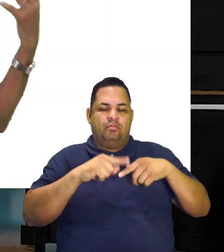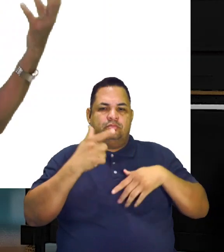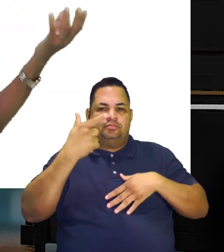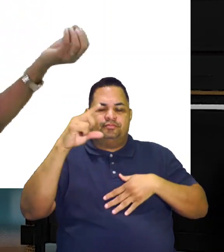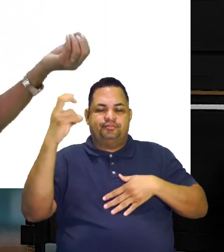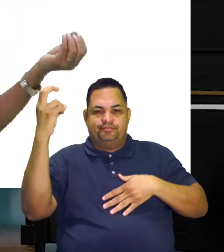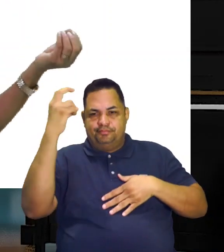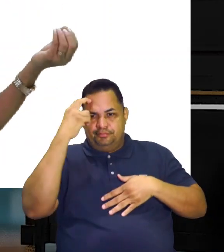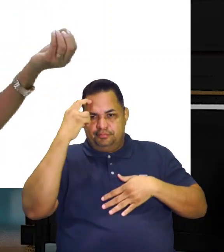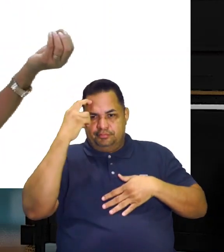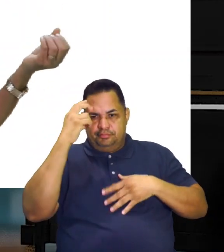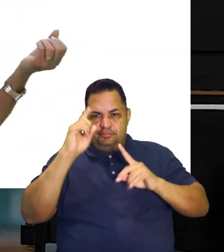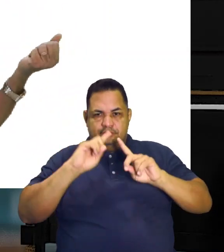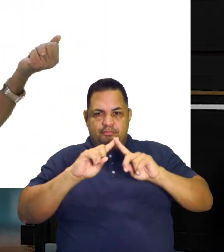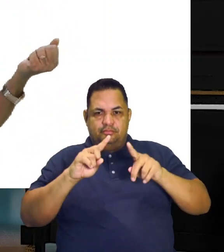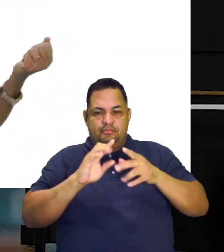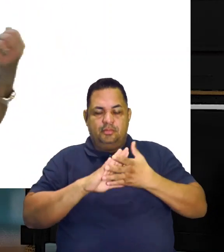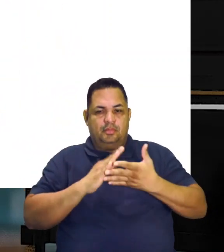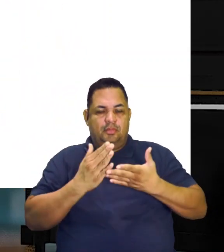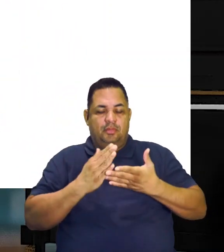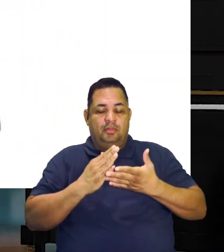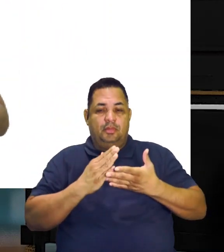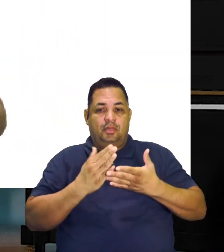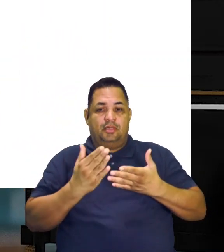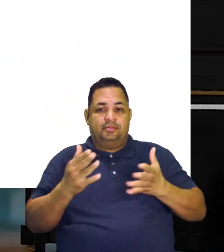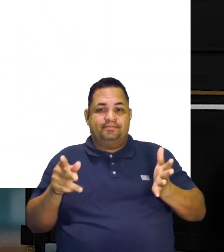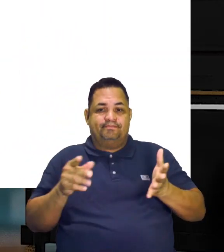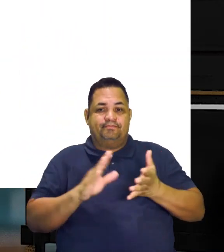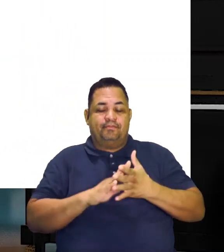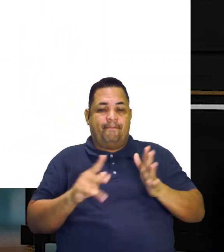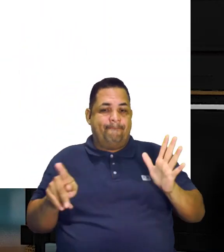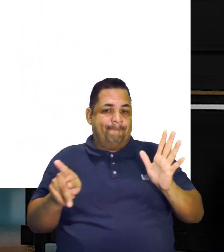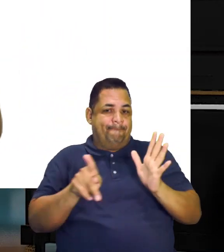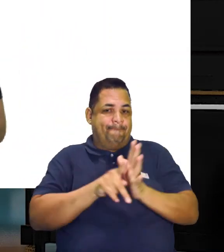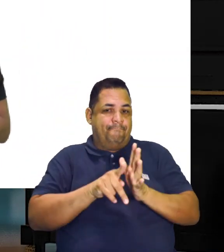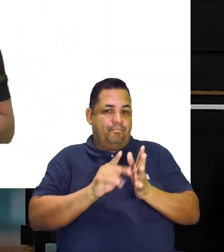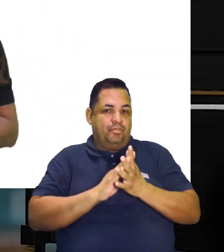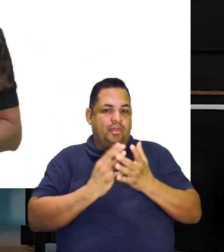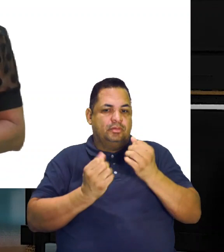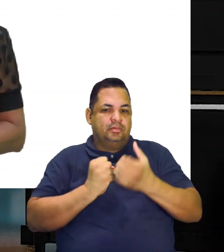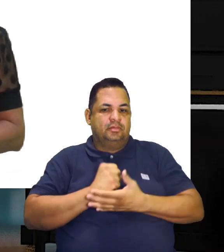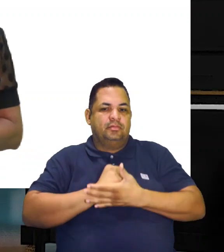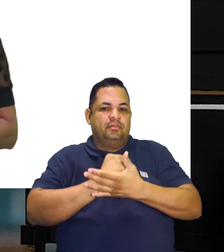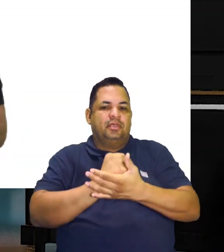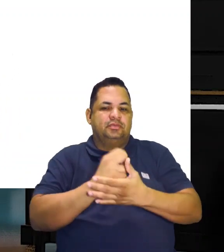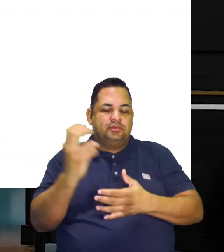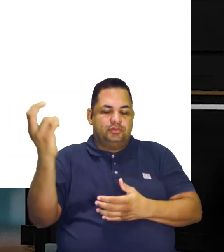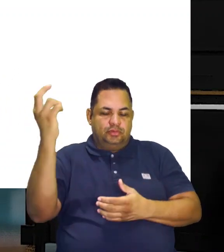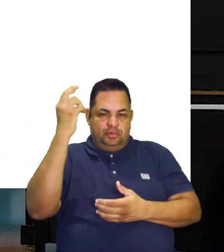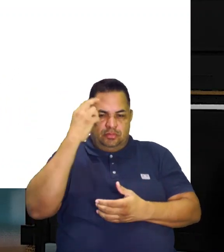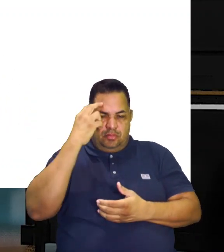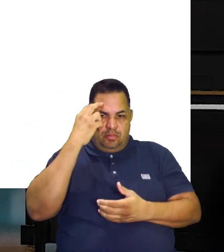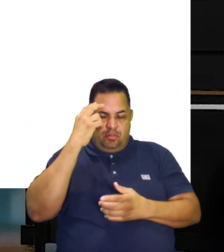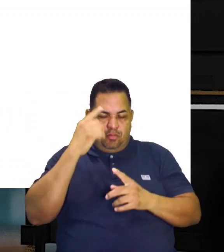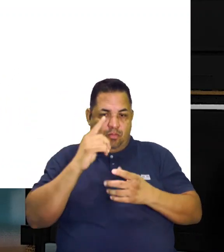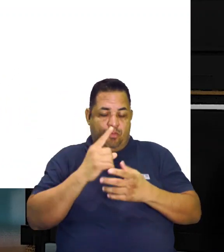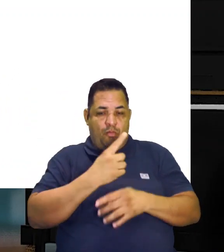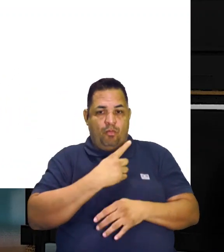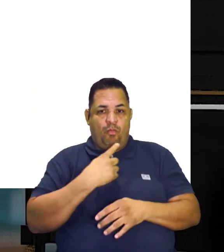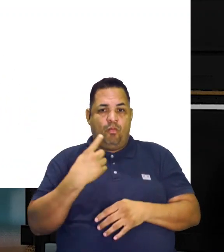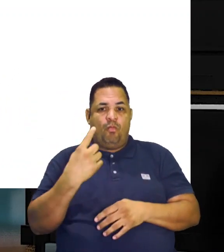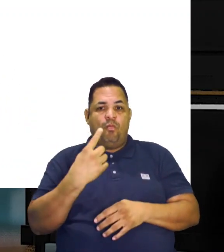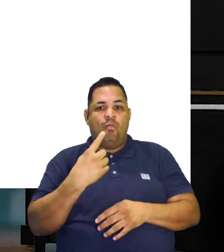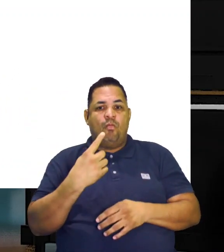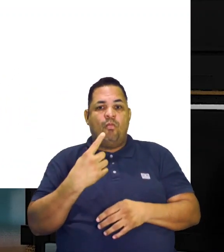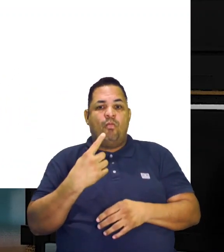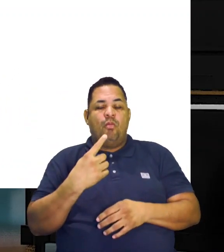uma outra cultura, uma outra etnia, e sim as suas raízes, né? Então, para nós,